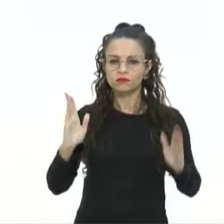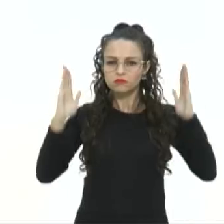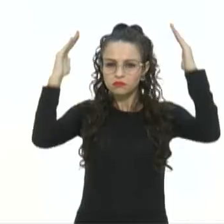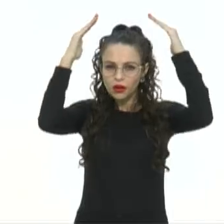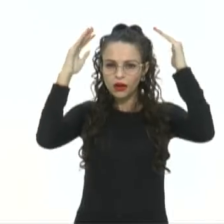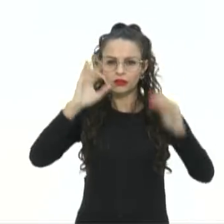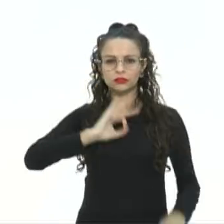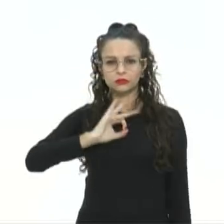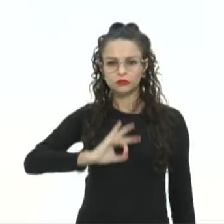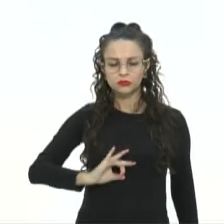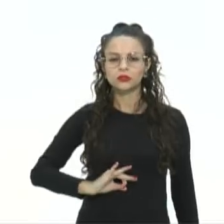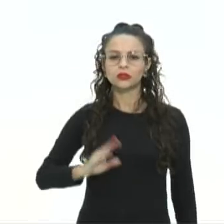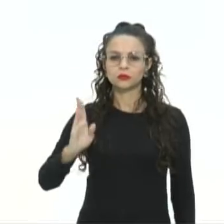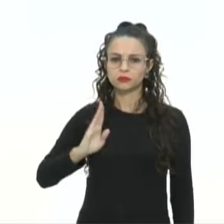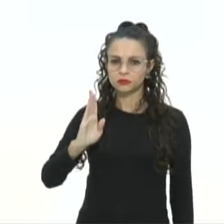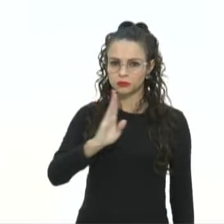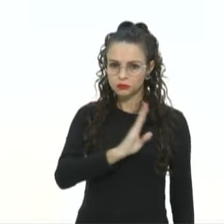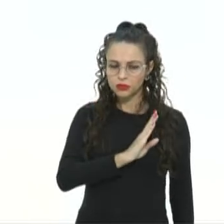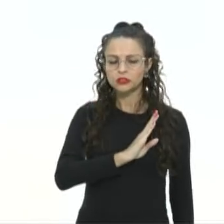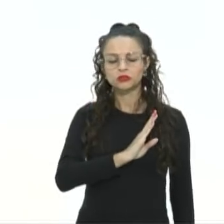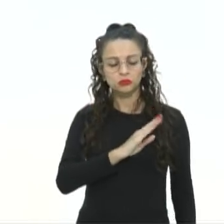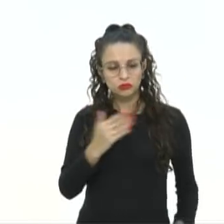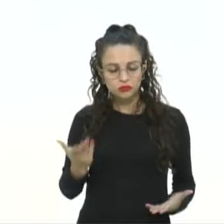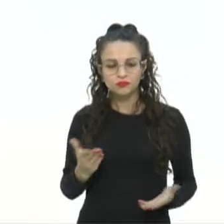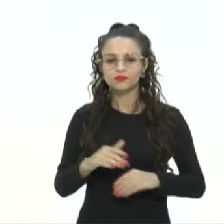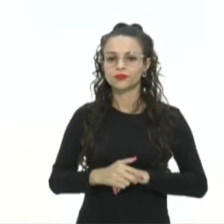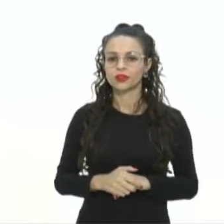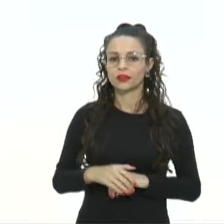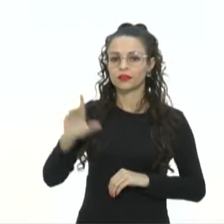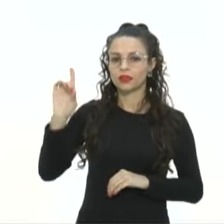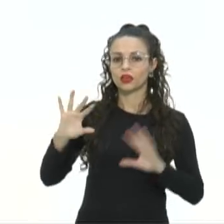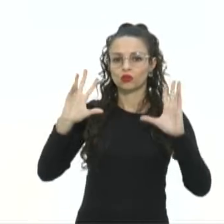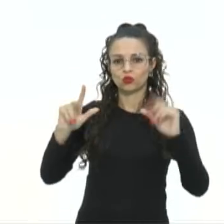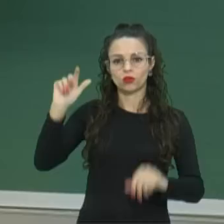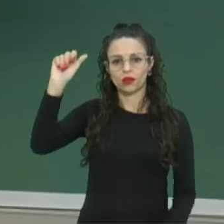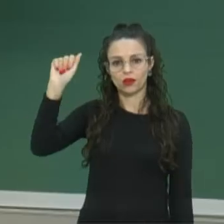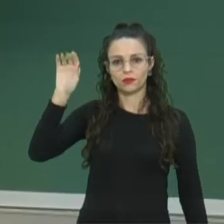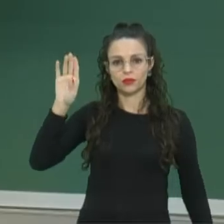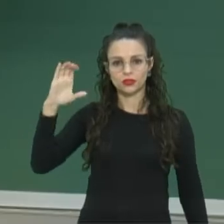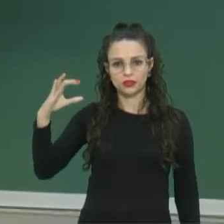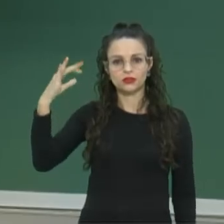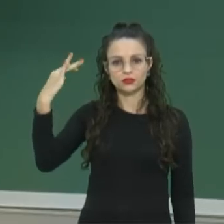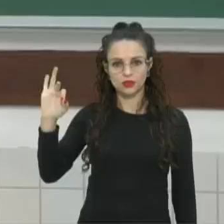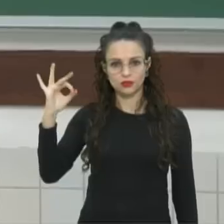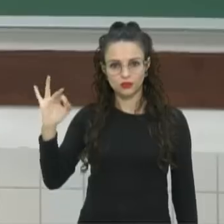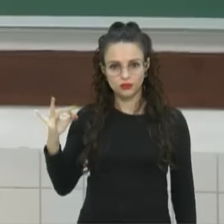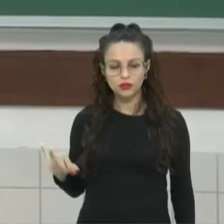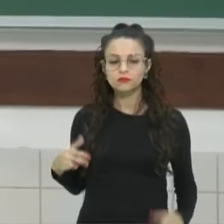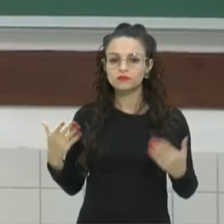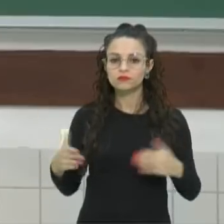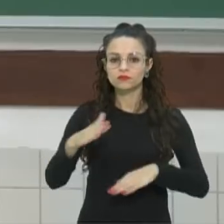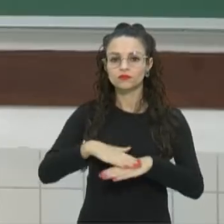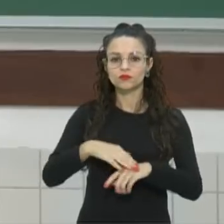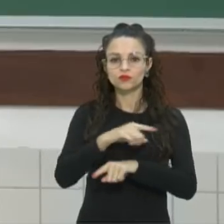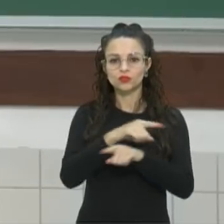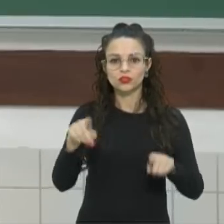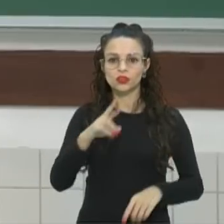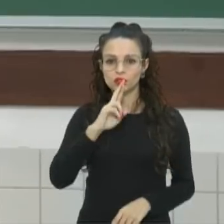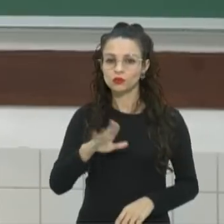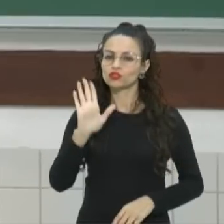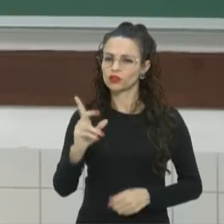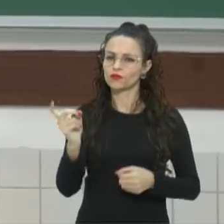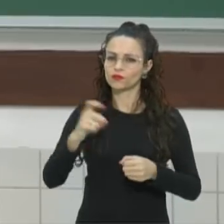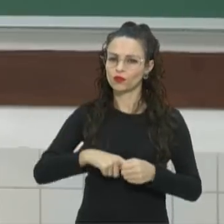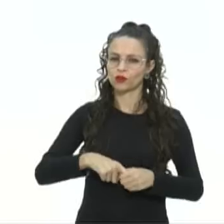rabinos, pastores e monges? Ou letra D, todas as alternativas estão corretas? Vou deixar um tempo para você responder, em seguida voltamos